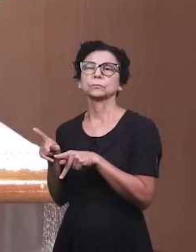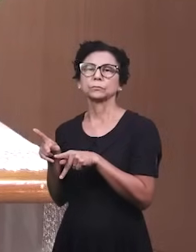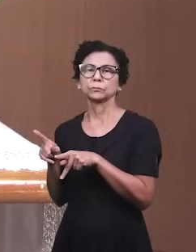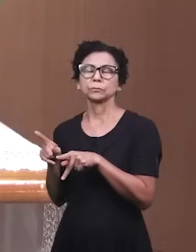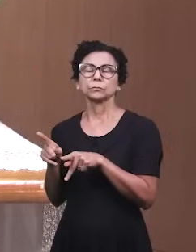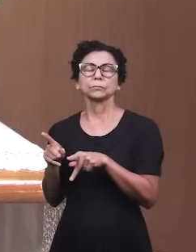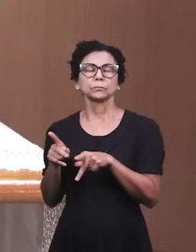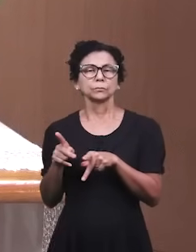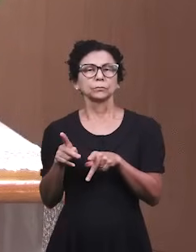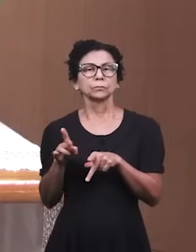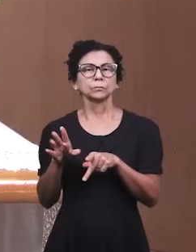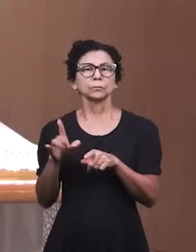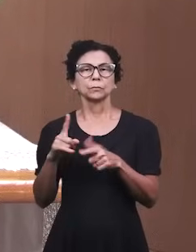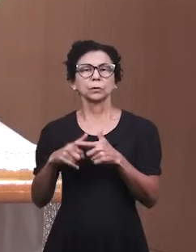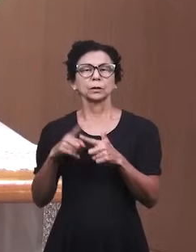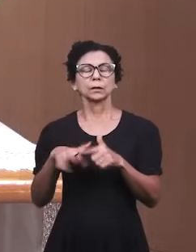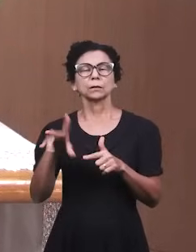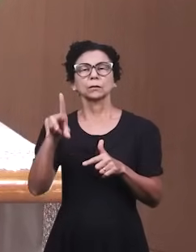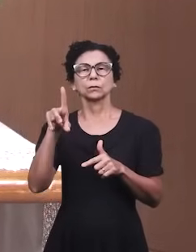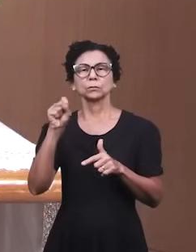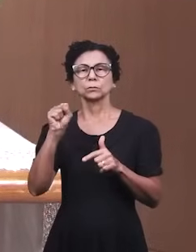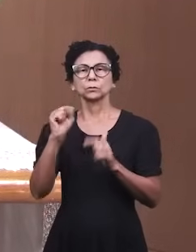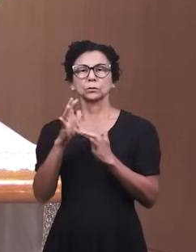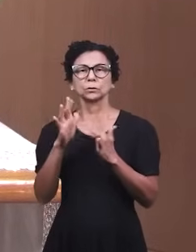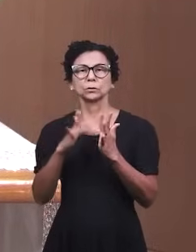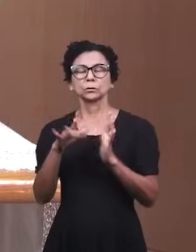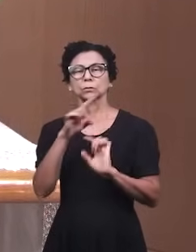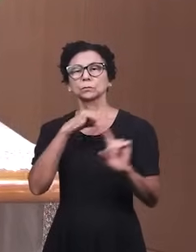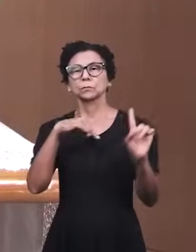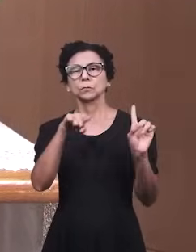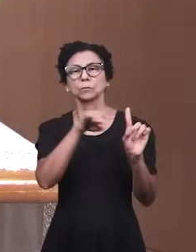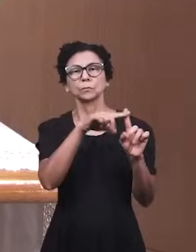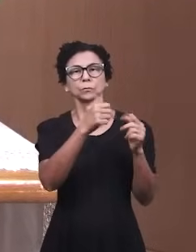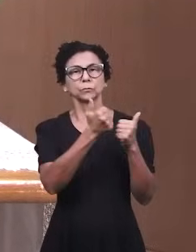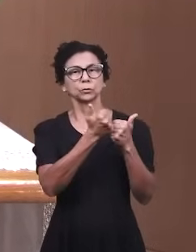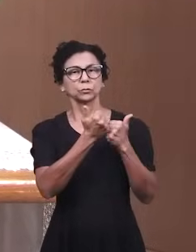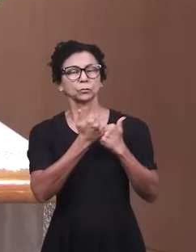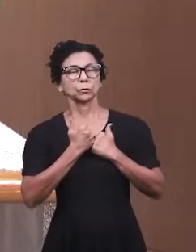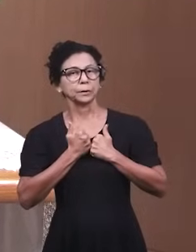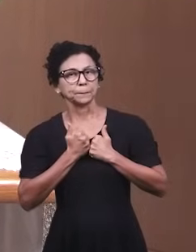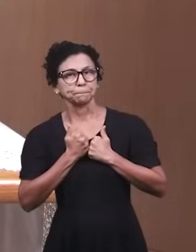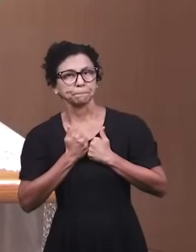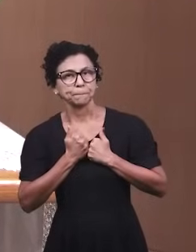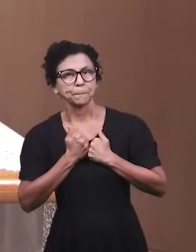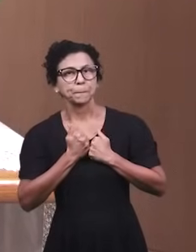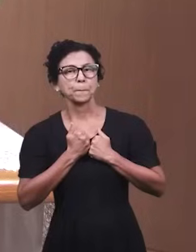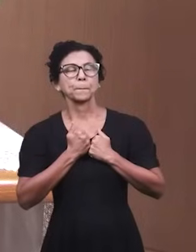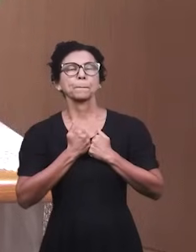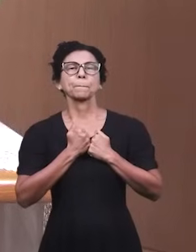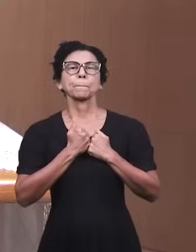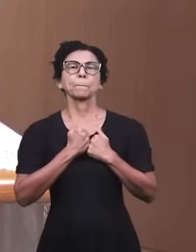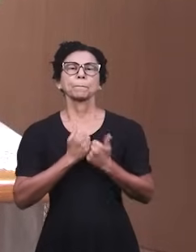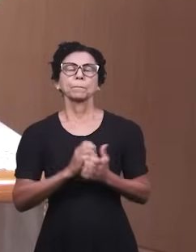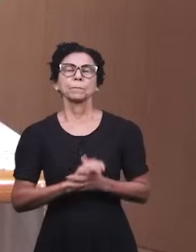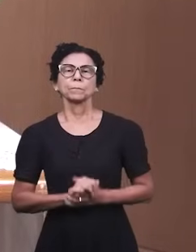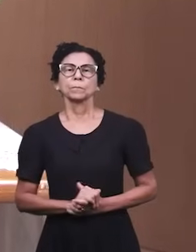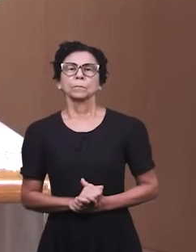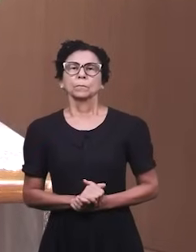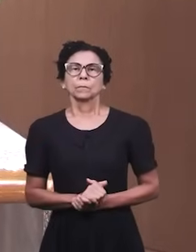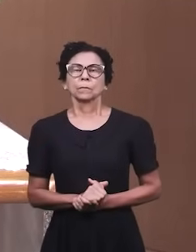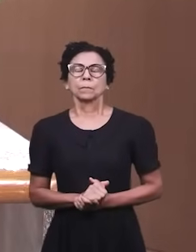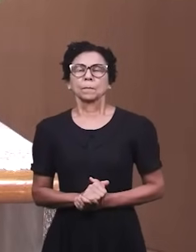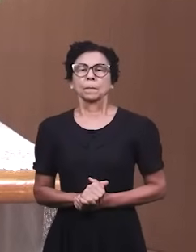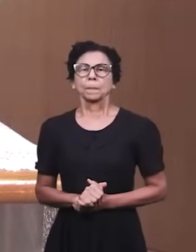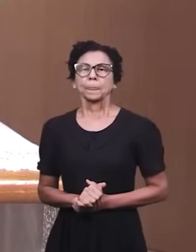por Jesus na cruz, que é o Espírito Santo. Haverá uma vinha de vinho tinto. Por isso, a